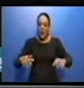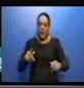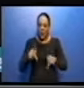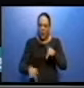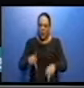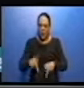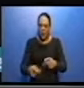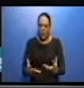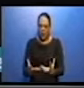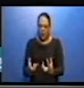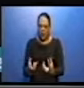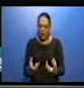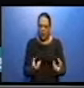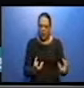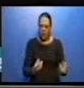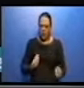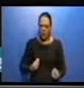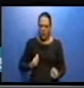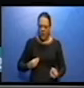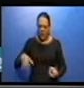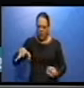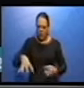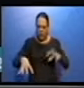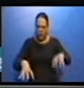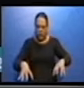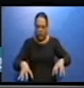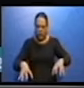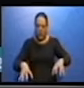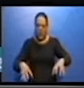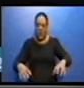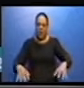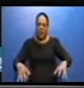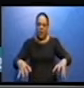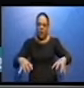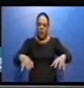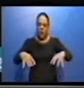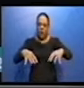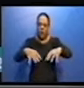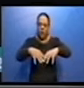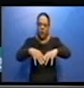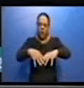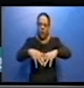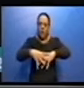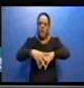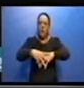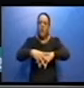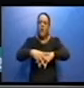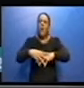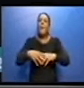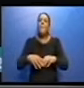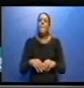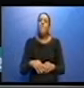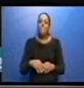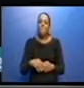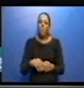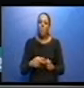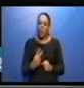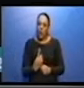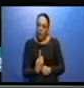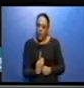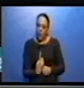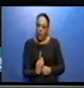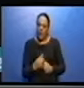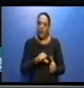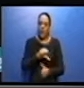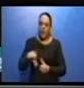os limites entre os municípios continuam existindo. Aqui tem uma imagem no canto esquerdo. Vocês podem observar aqui